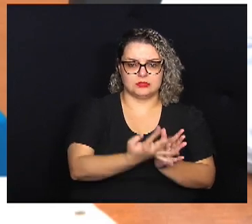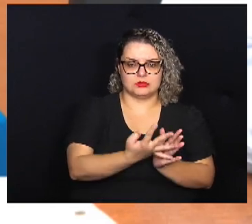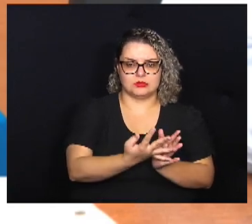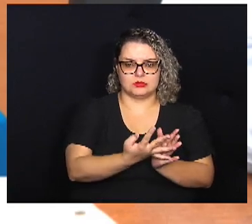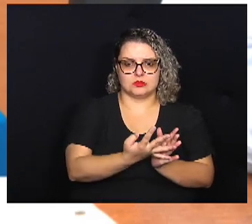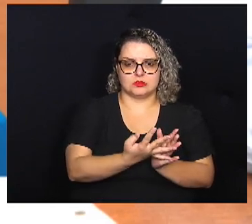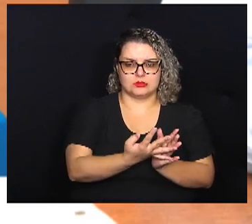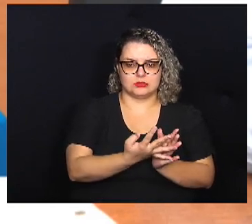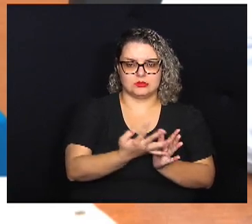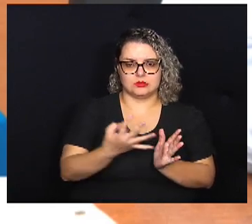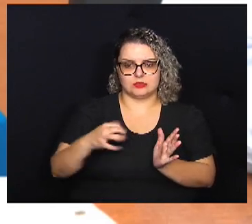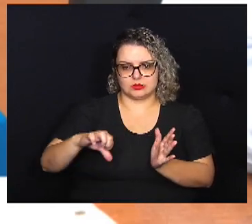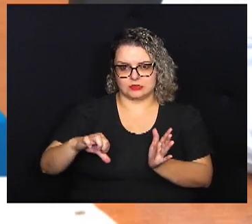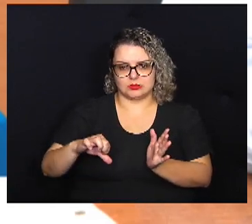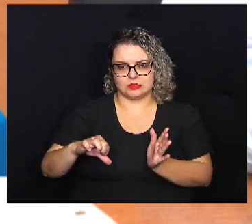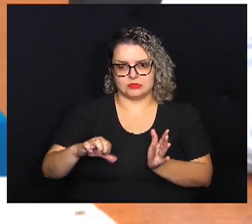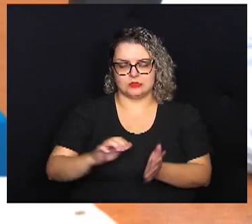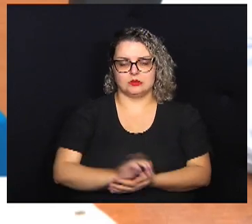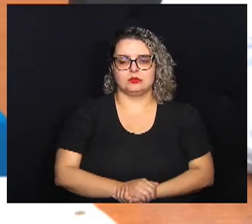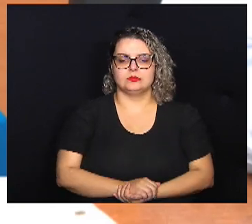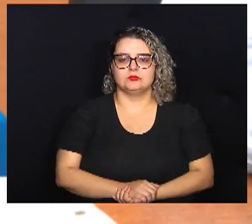da folha 49, processo número